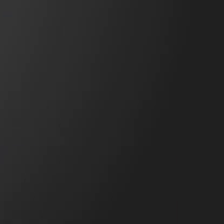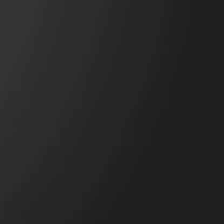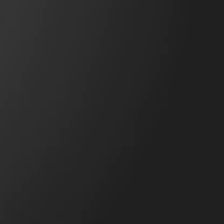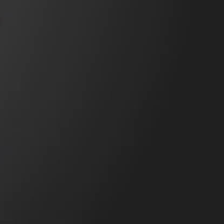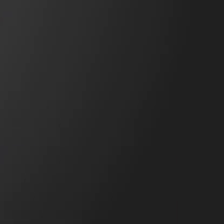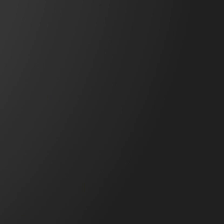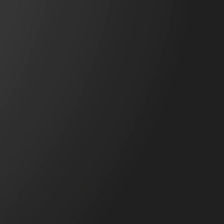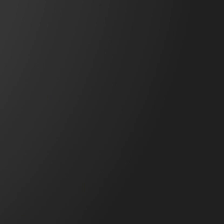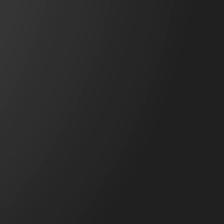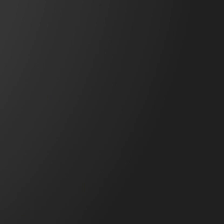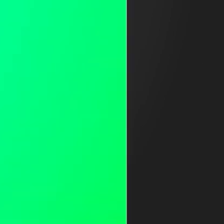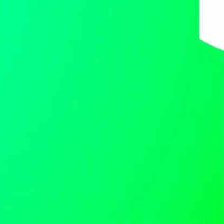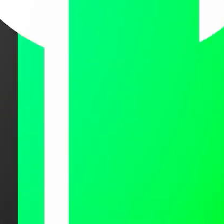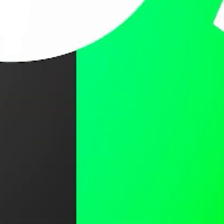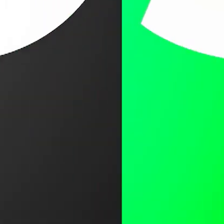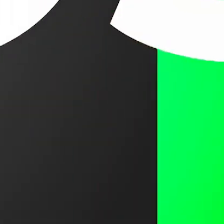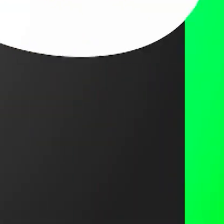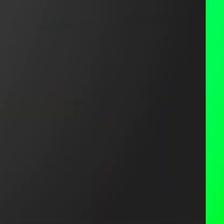tá?